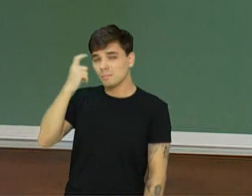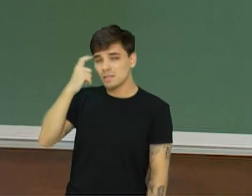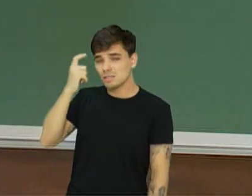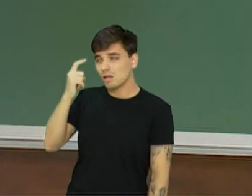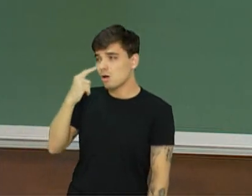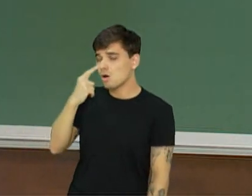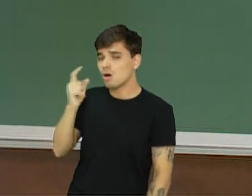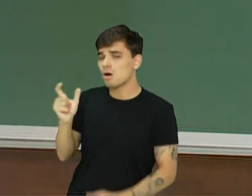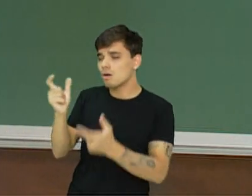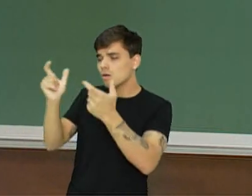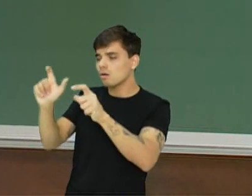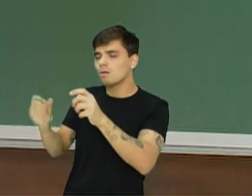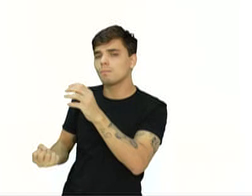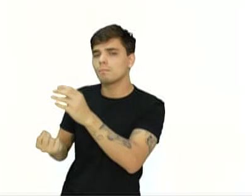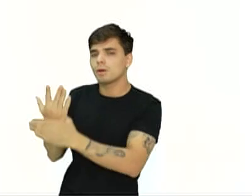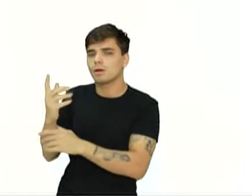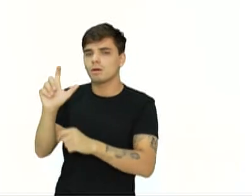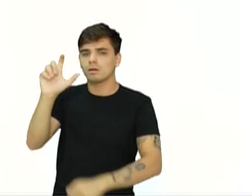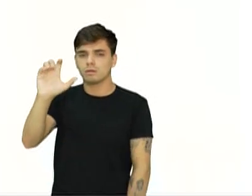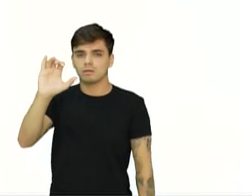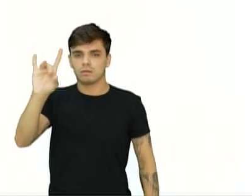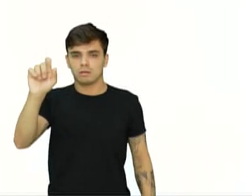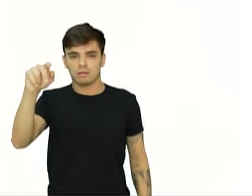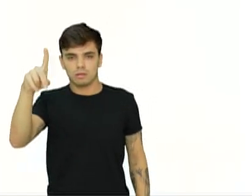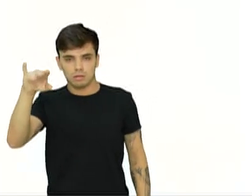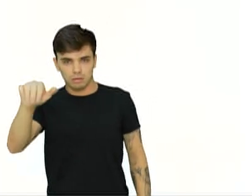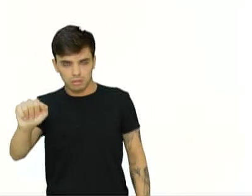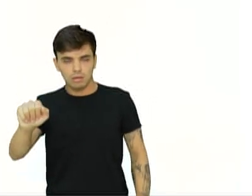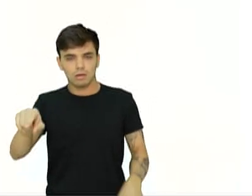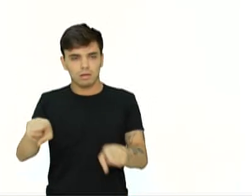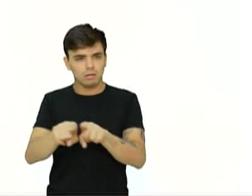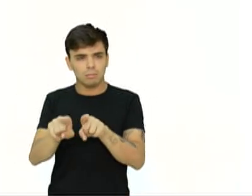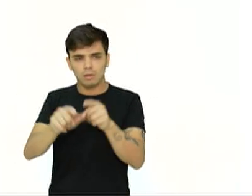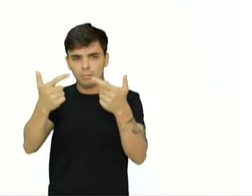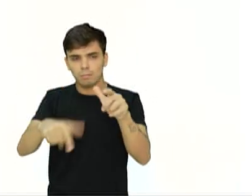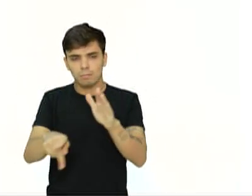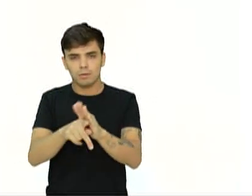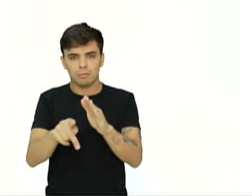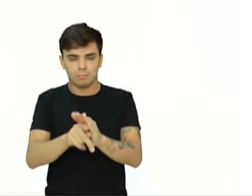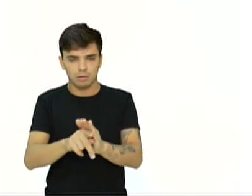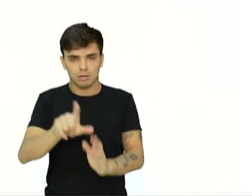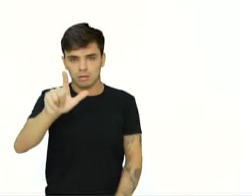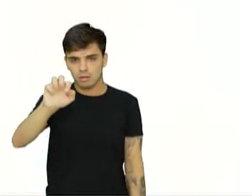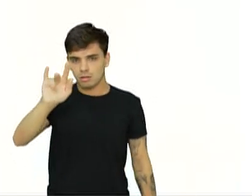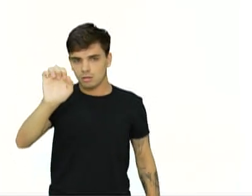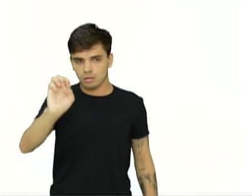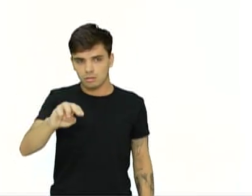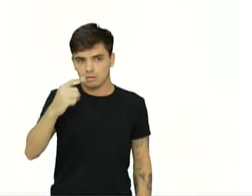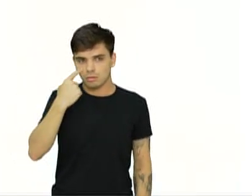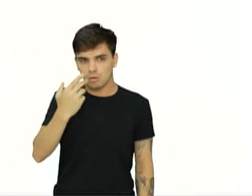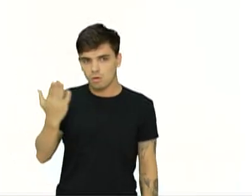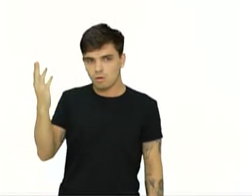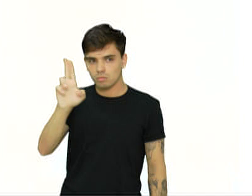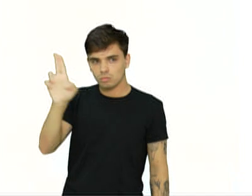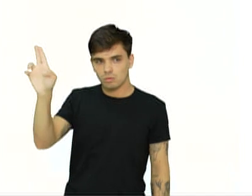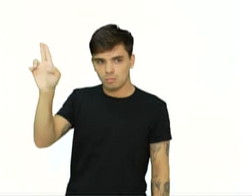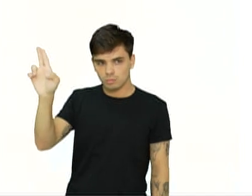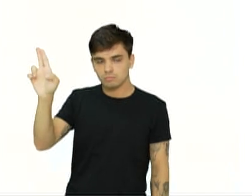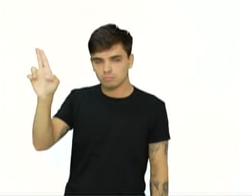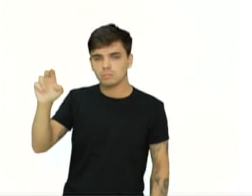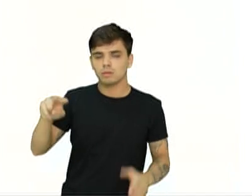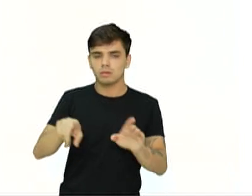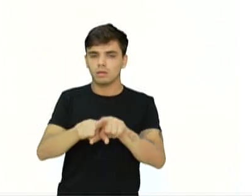etimologia da palavra cidadania, na formação dessa palavra, ela vem do latim civitas. E civitas